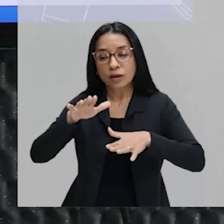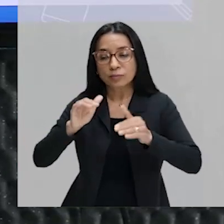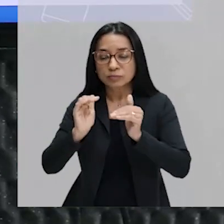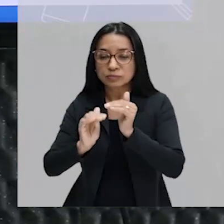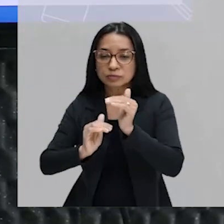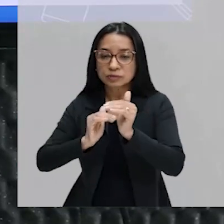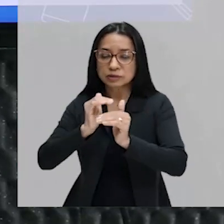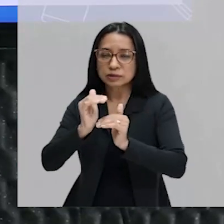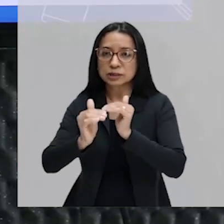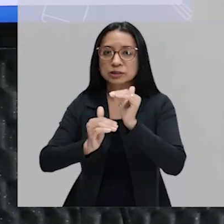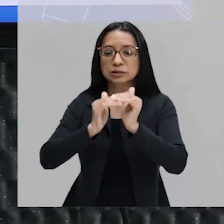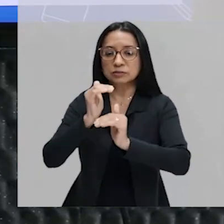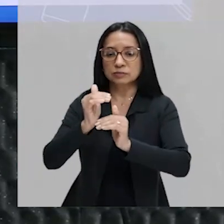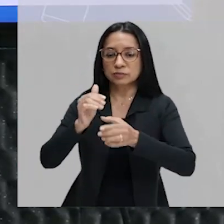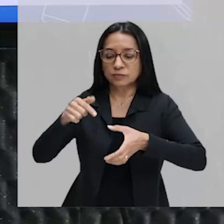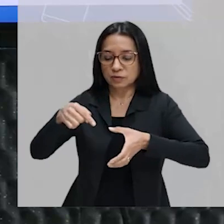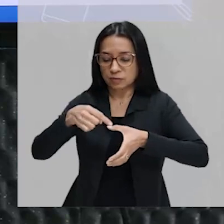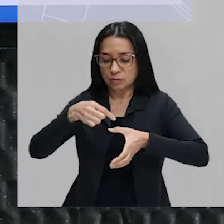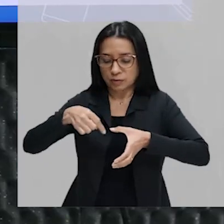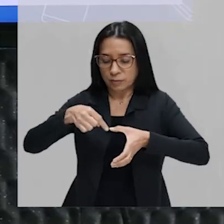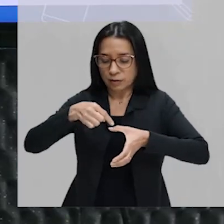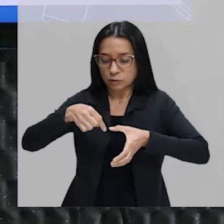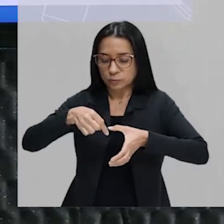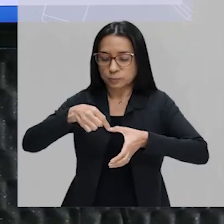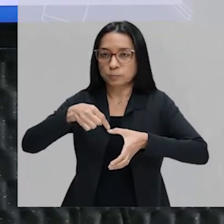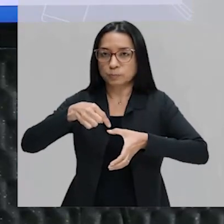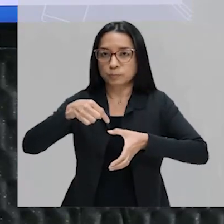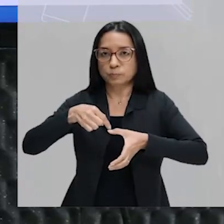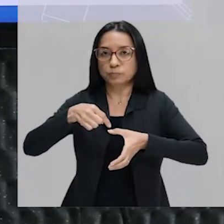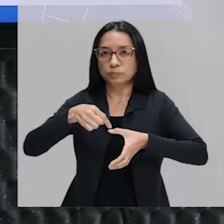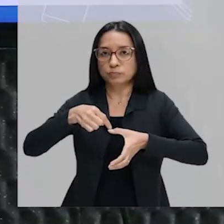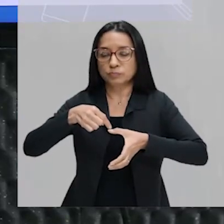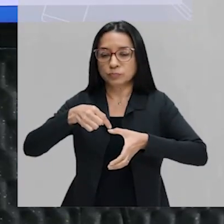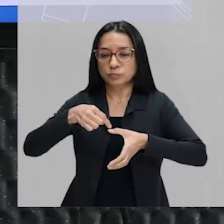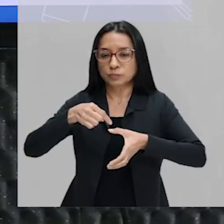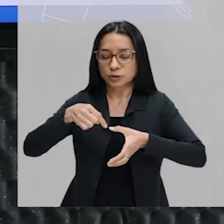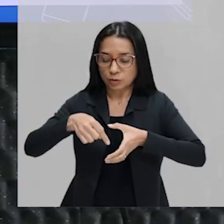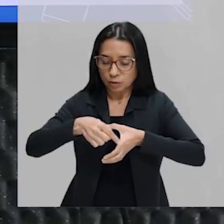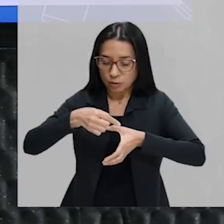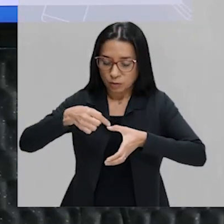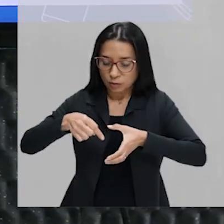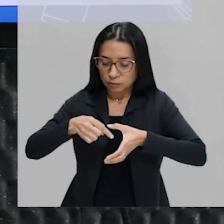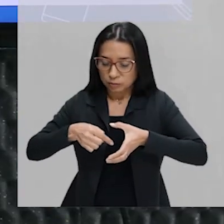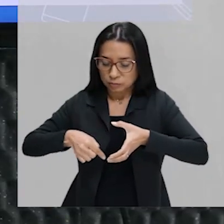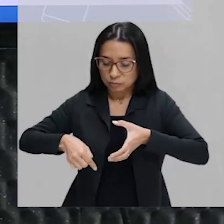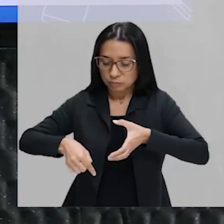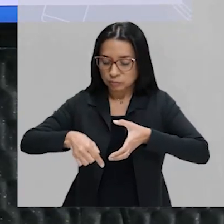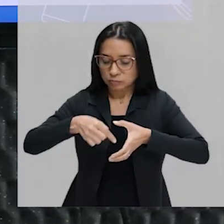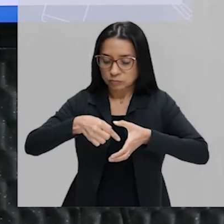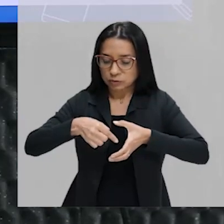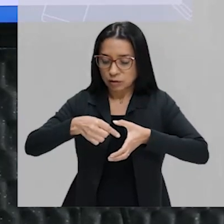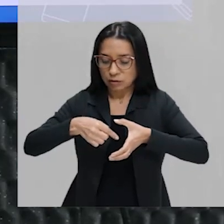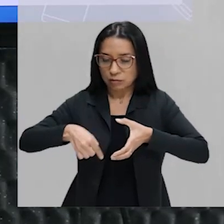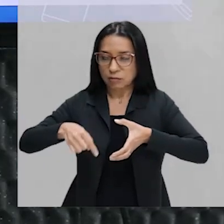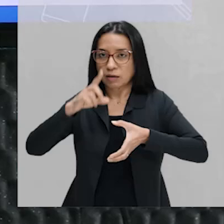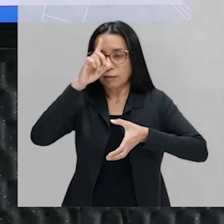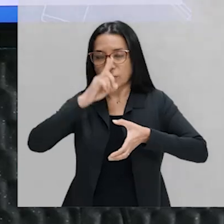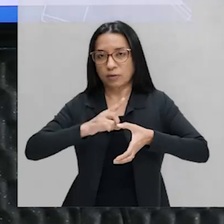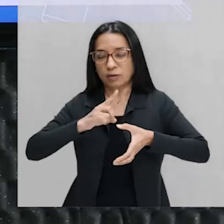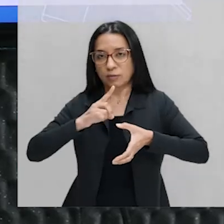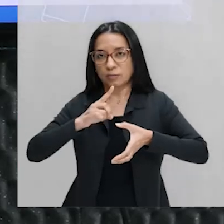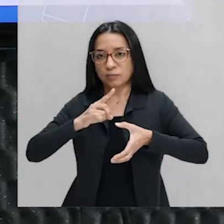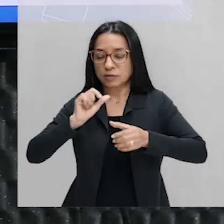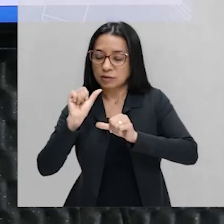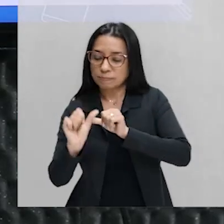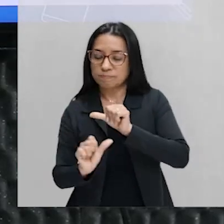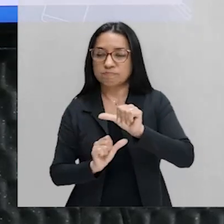somente a partir dessa parte do ovo. Toda essa porção aqui, onde se localiza o vitelo, pessoal, ele vai